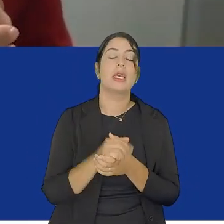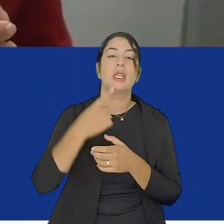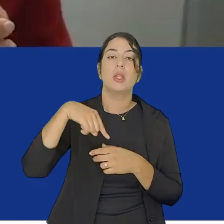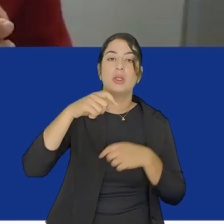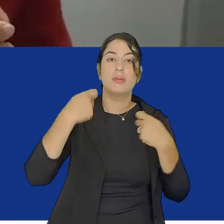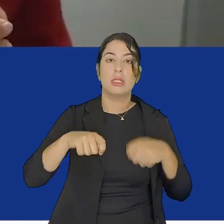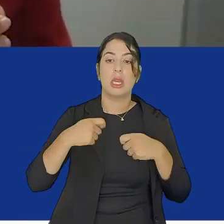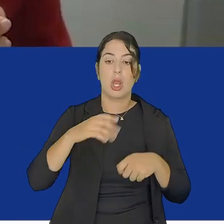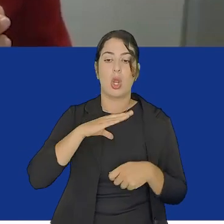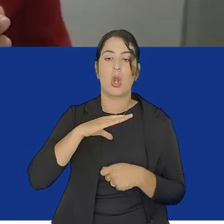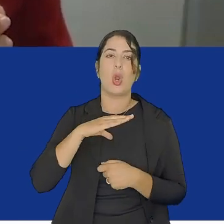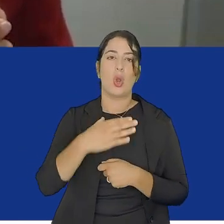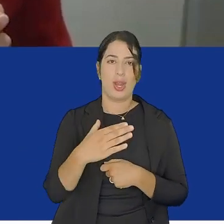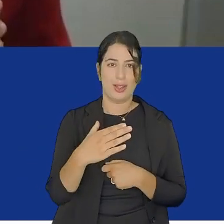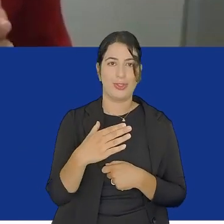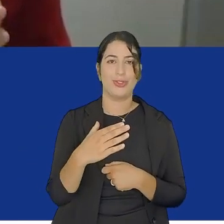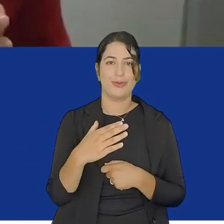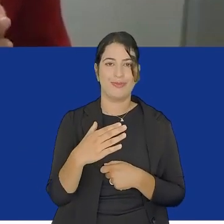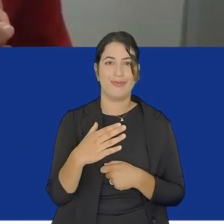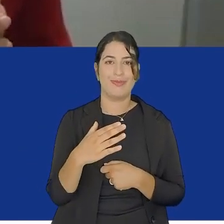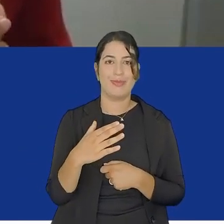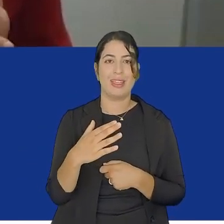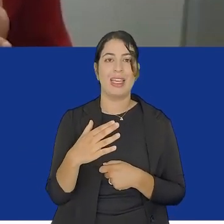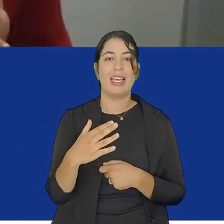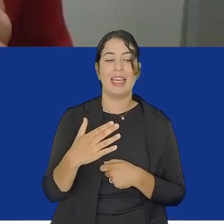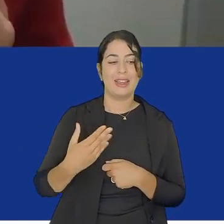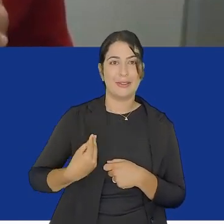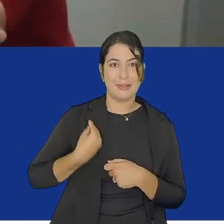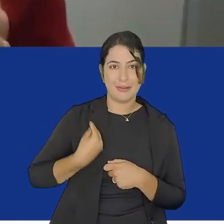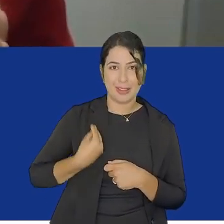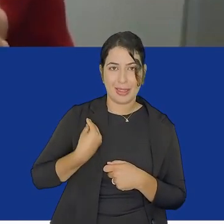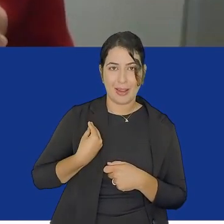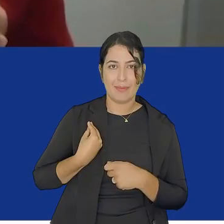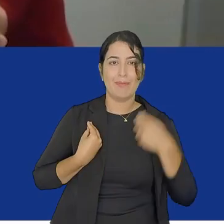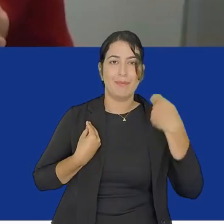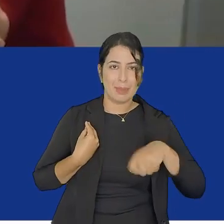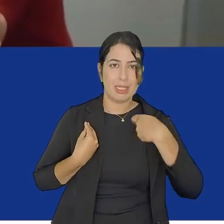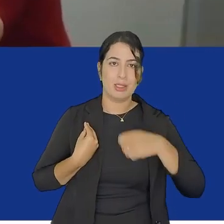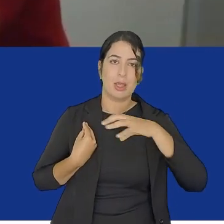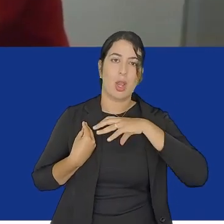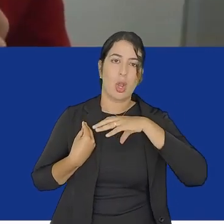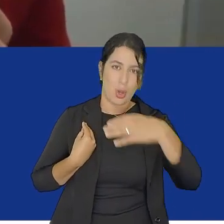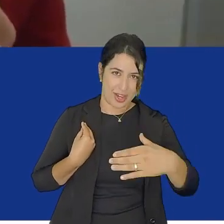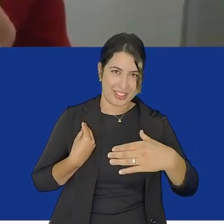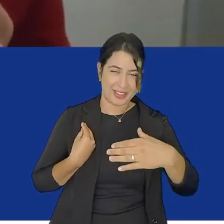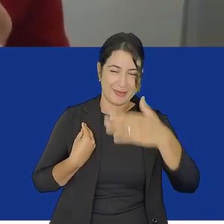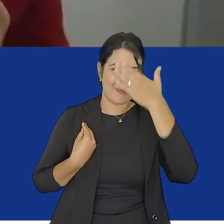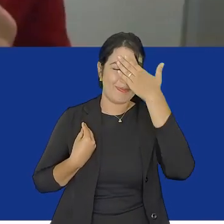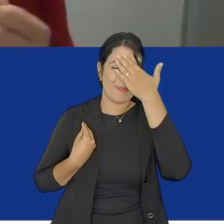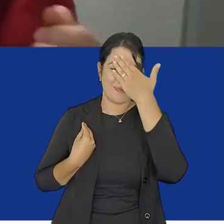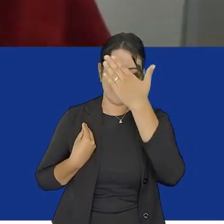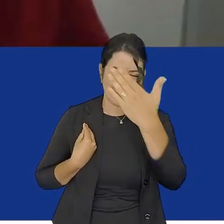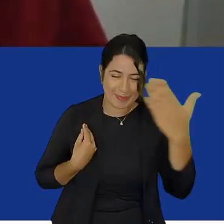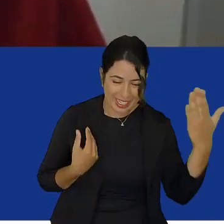né? Guimarães Rosa, ele diz que o que a vida quer da gente é coragem. E é isso. Muito